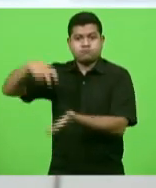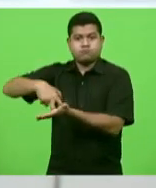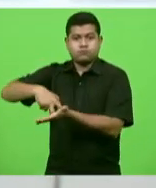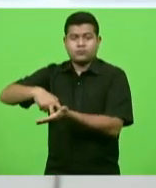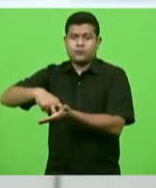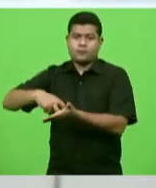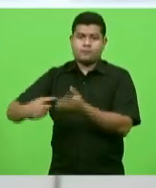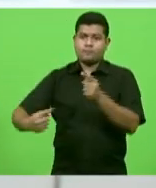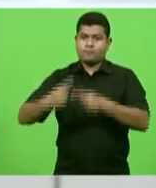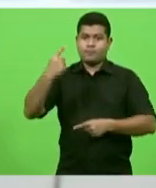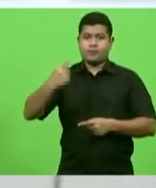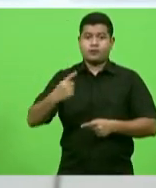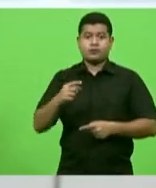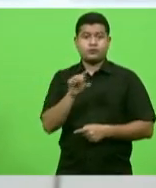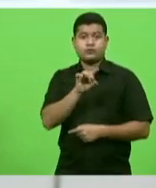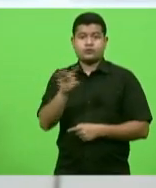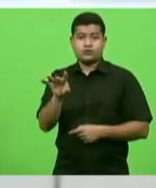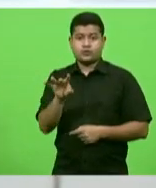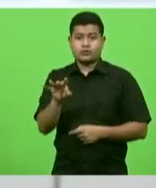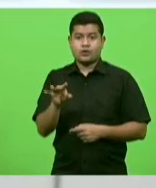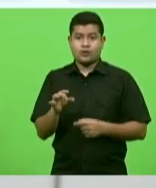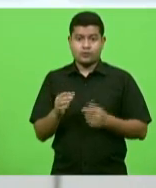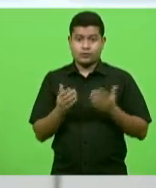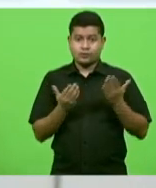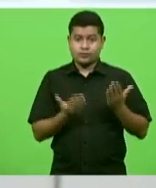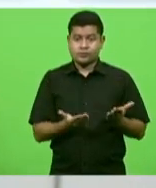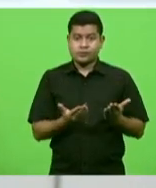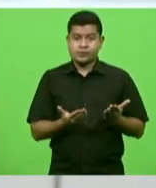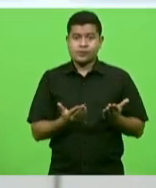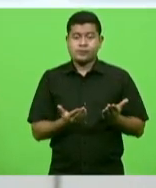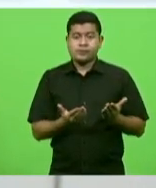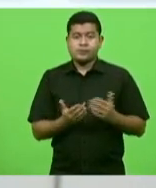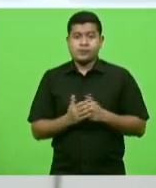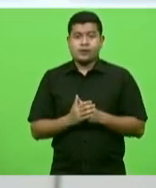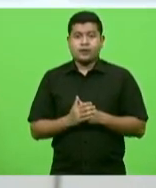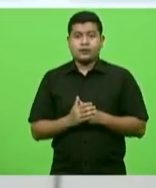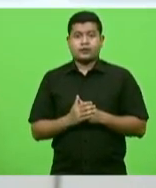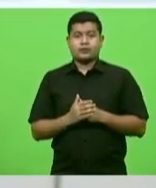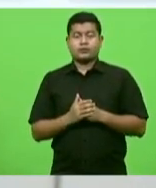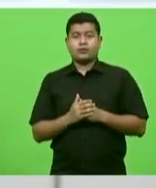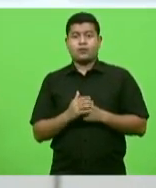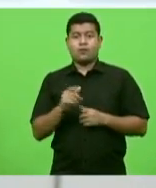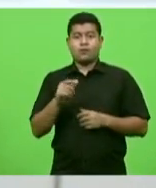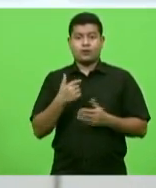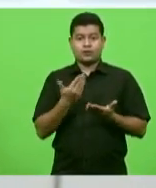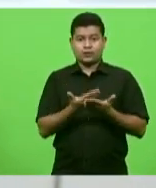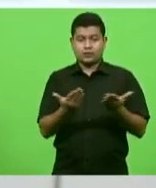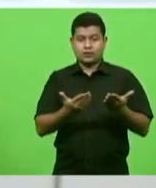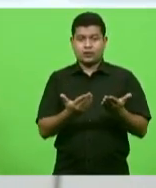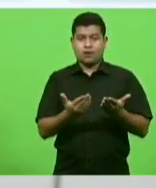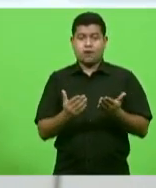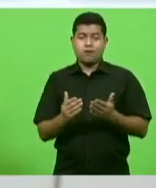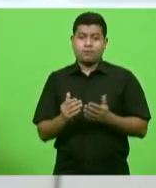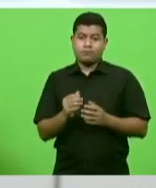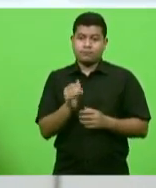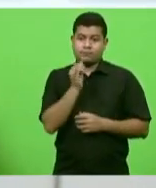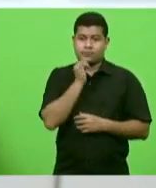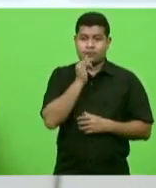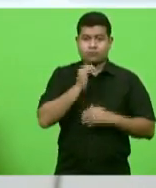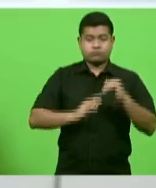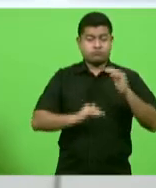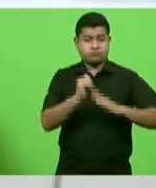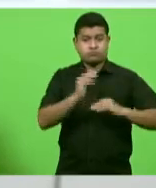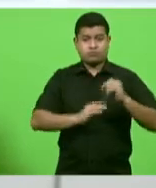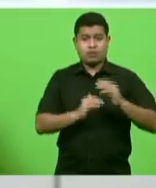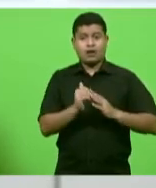só se qualificam como entidades delituosas os ilícitos e cuja prática de correção